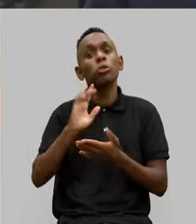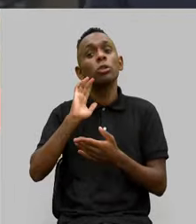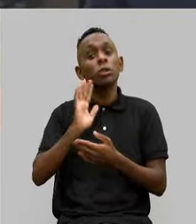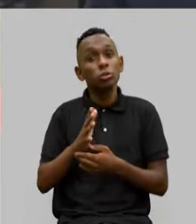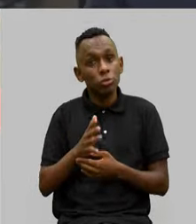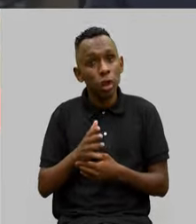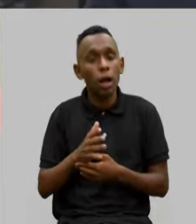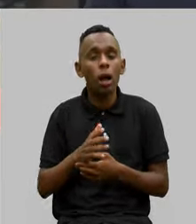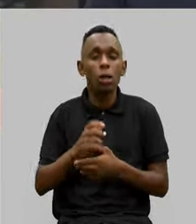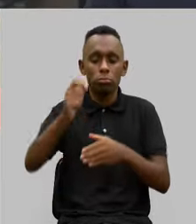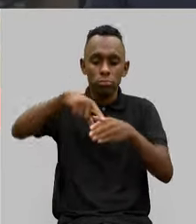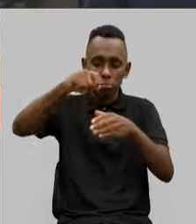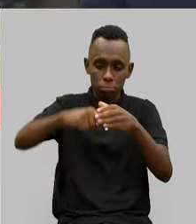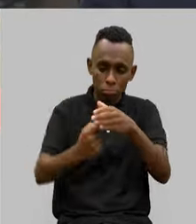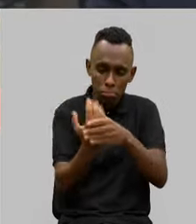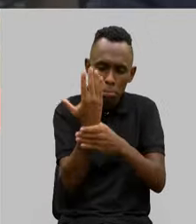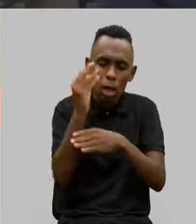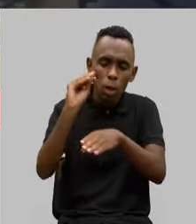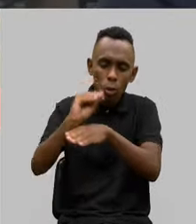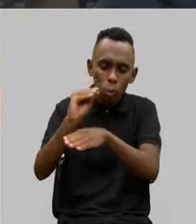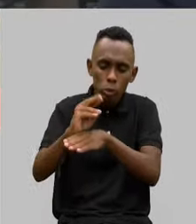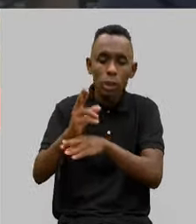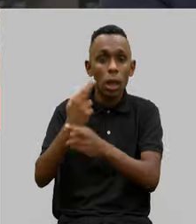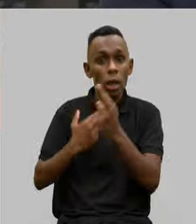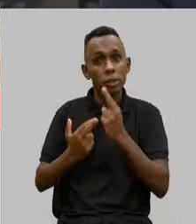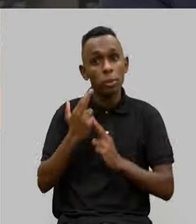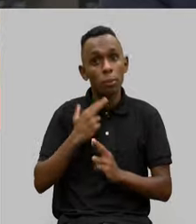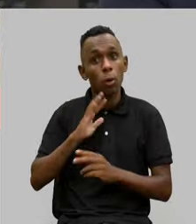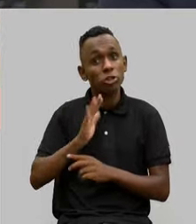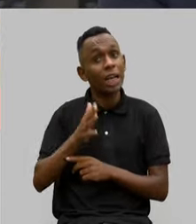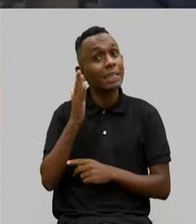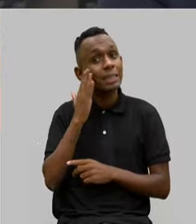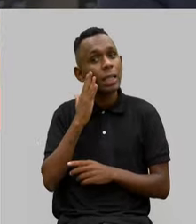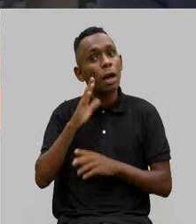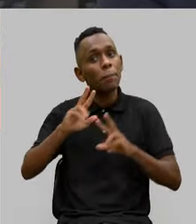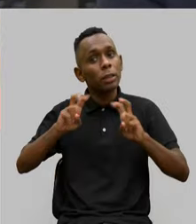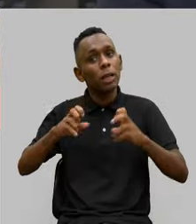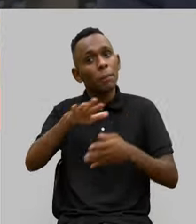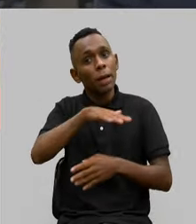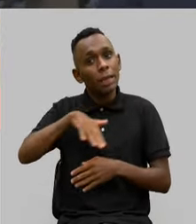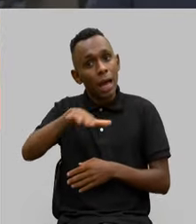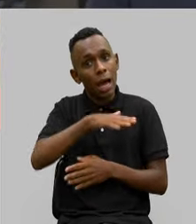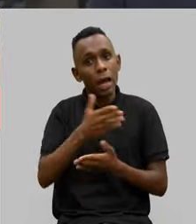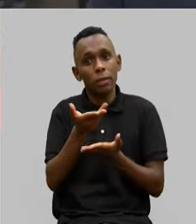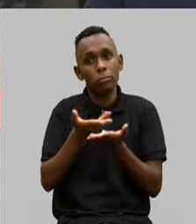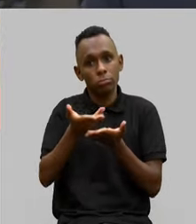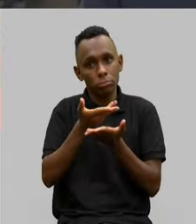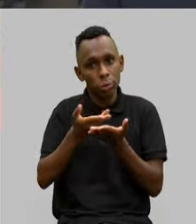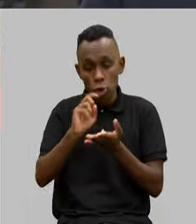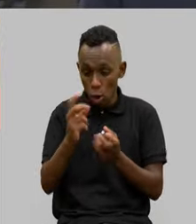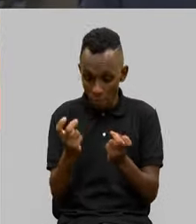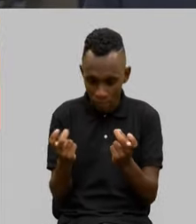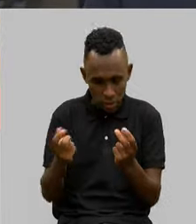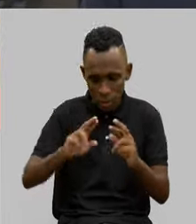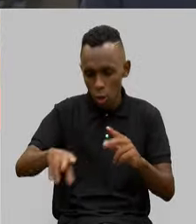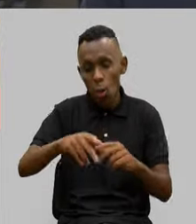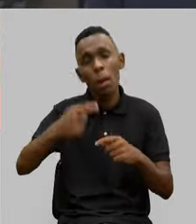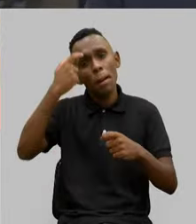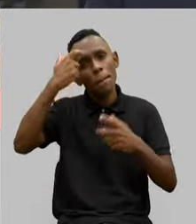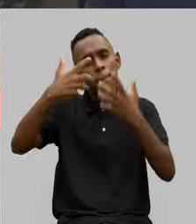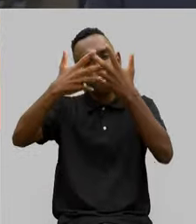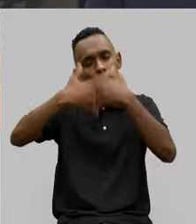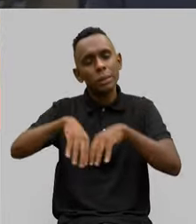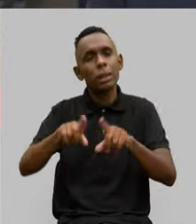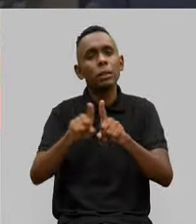resultado desse cuidado terapêutico e não só comercial mas nós precisamos pensar na